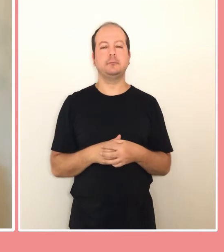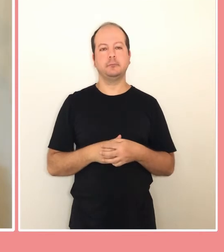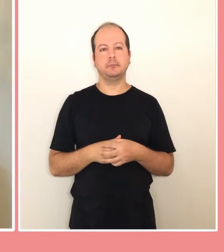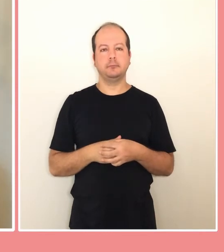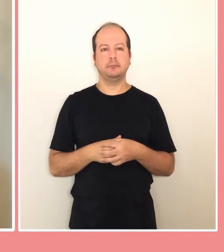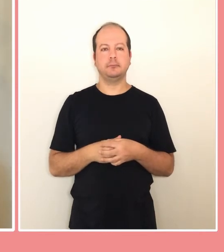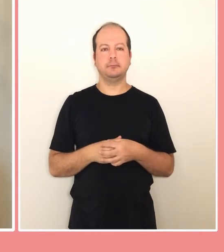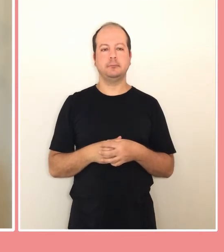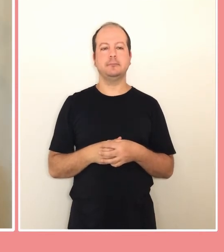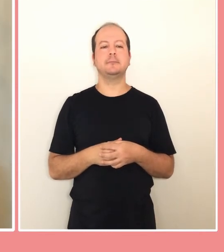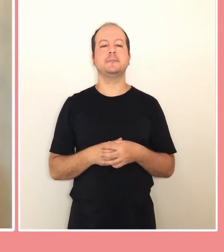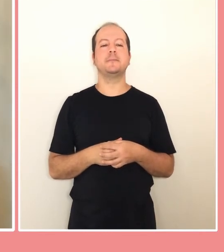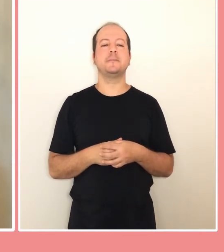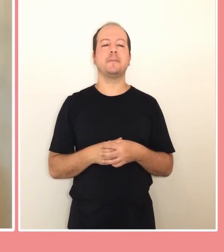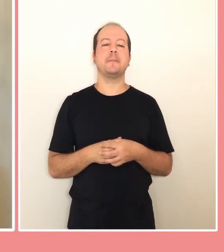Agora,